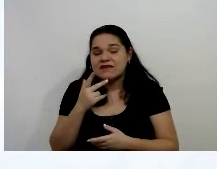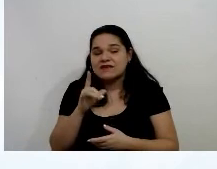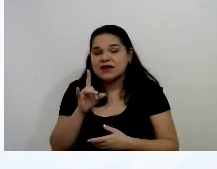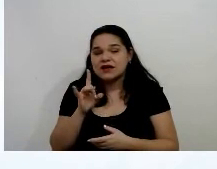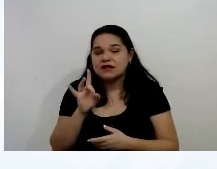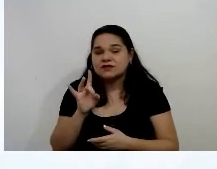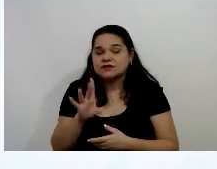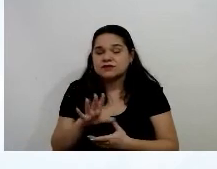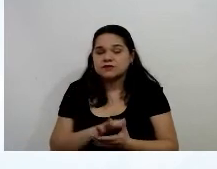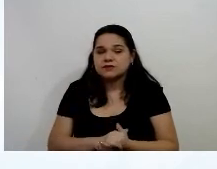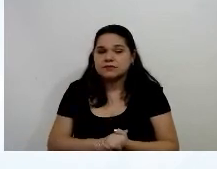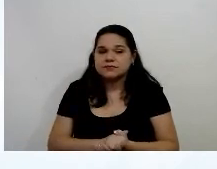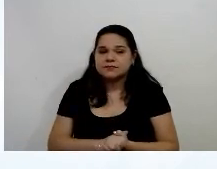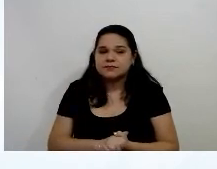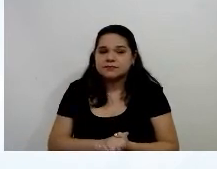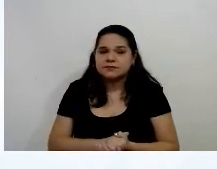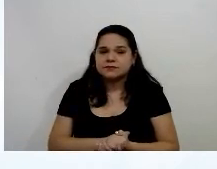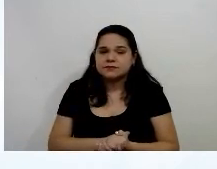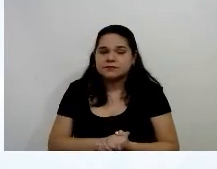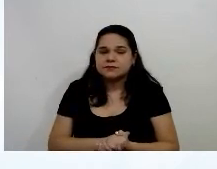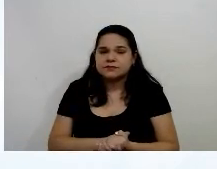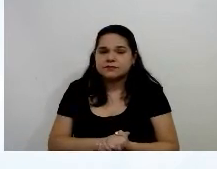do